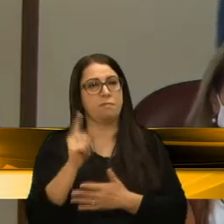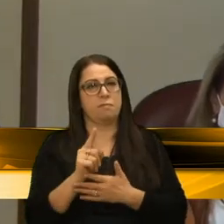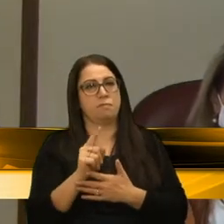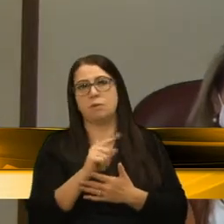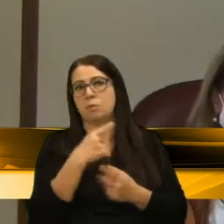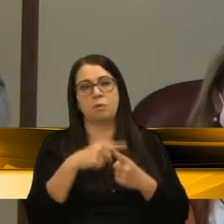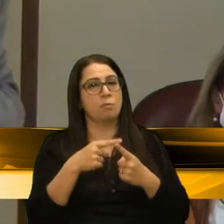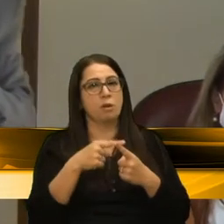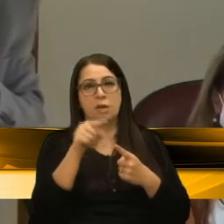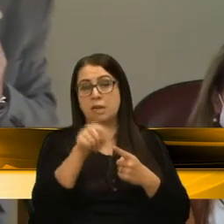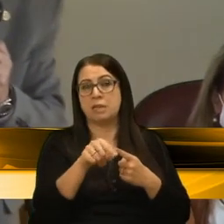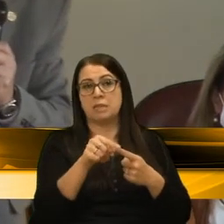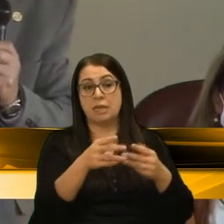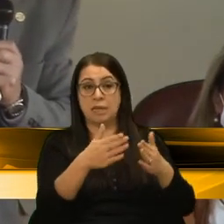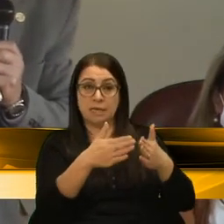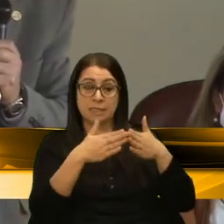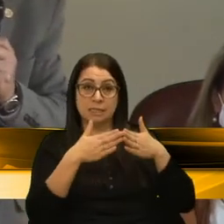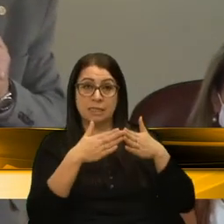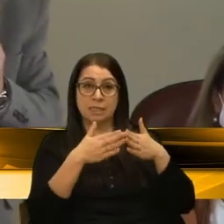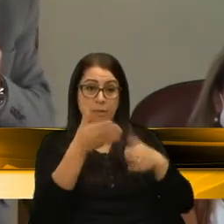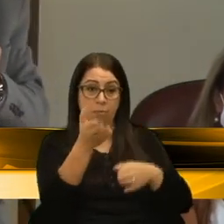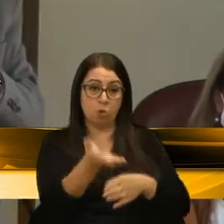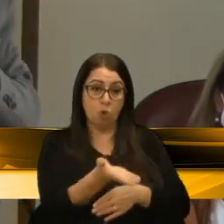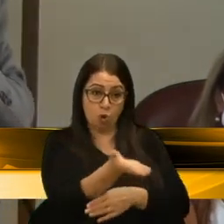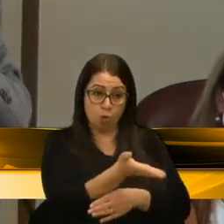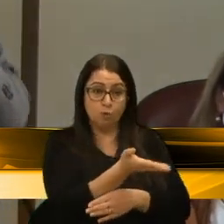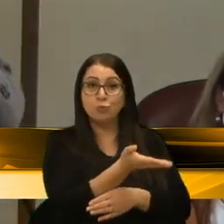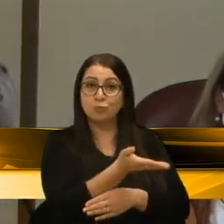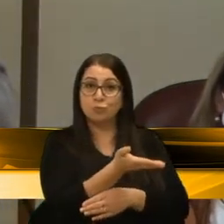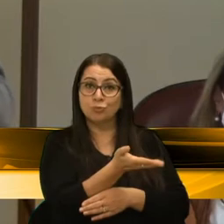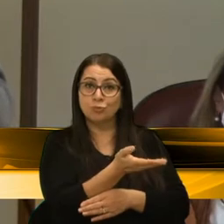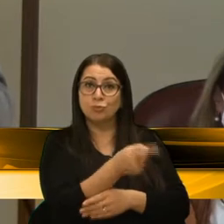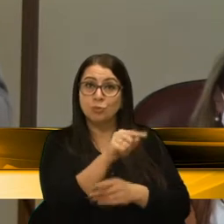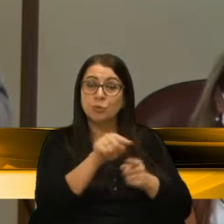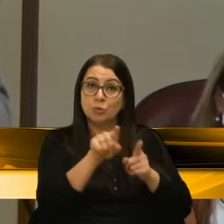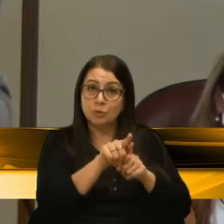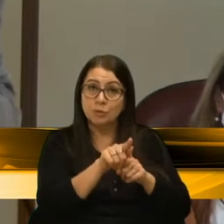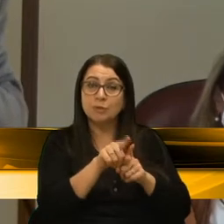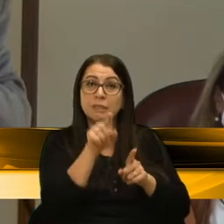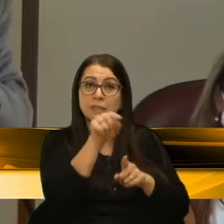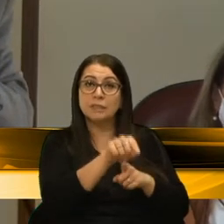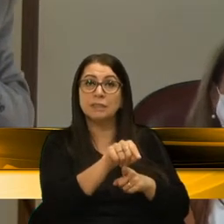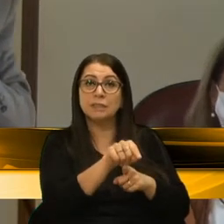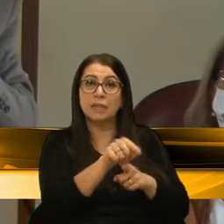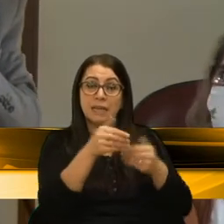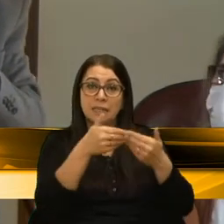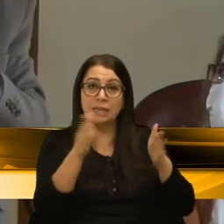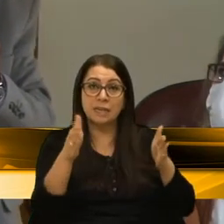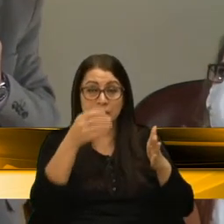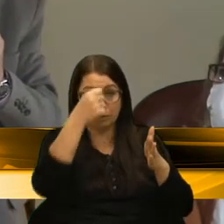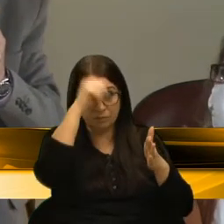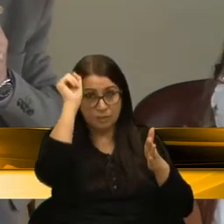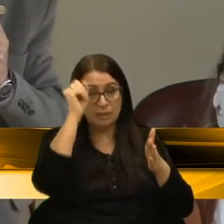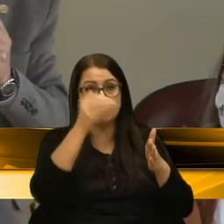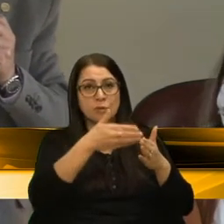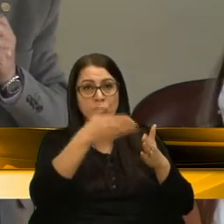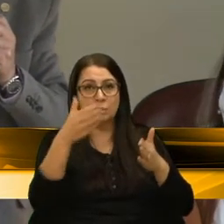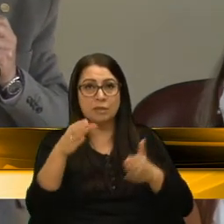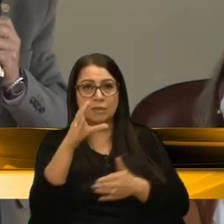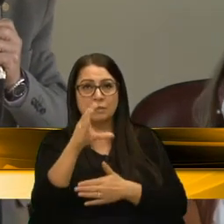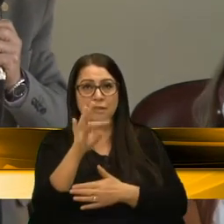porque ela está licenciada para o corte. Quando nós abrimos a entrada da universidade, ali ao lado do CTG Rincão